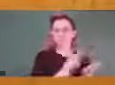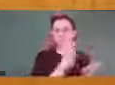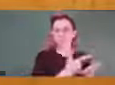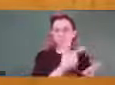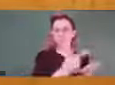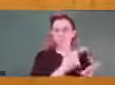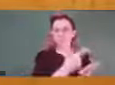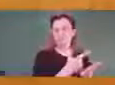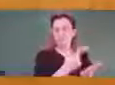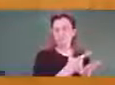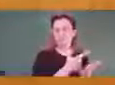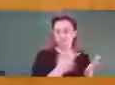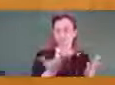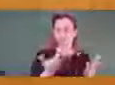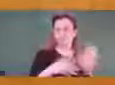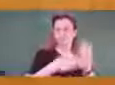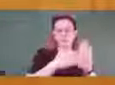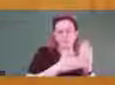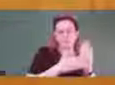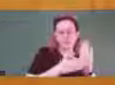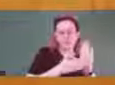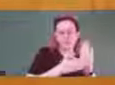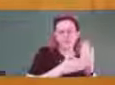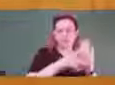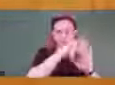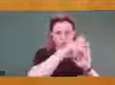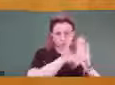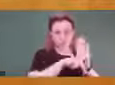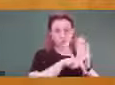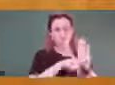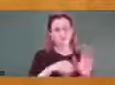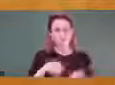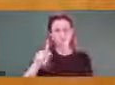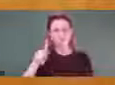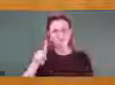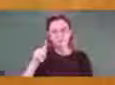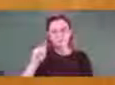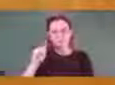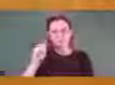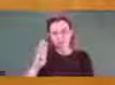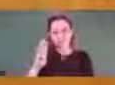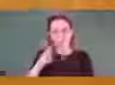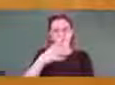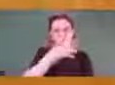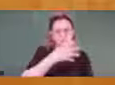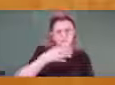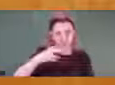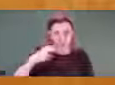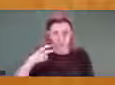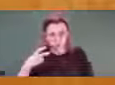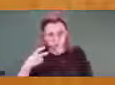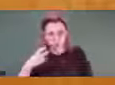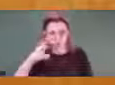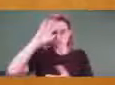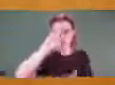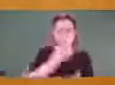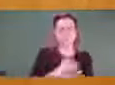programa para o PSB há 442 teses numeradas que podem ser